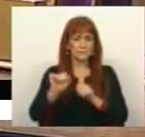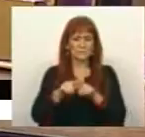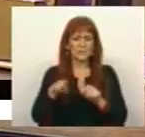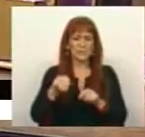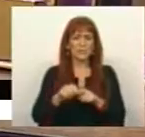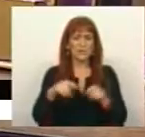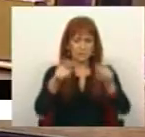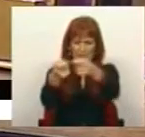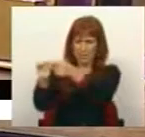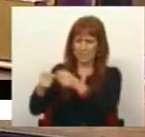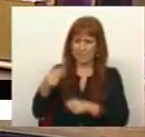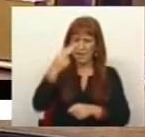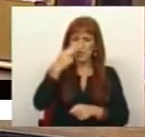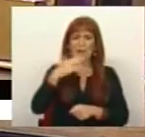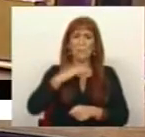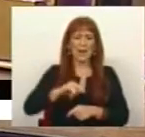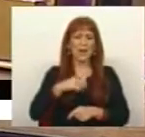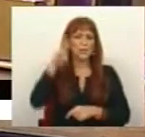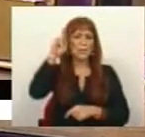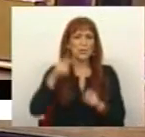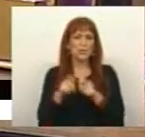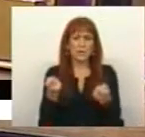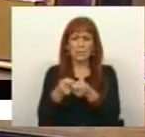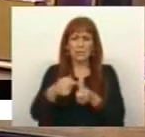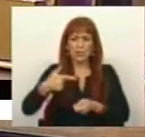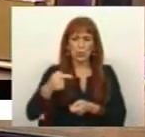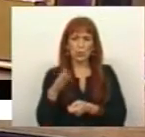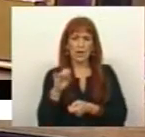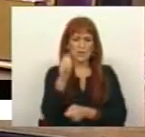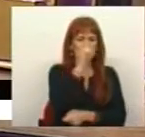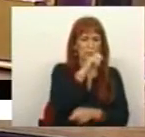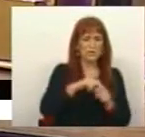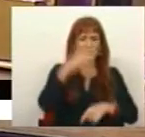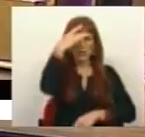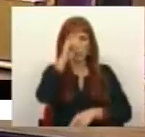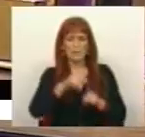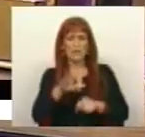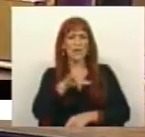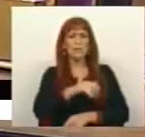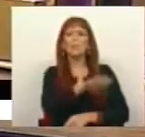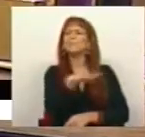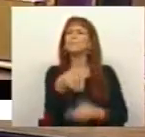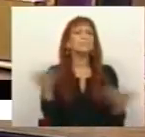distritos limítrofes, Castelo Branco e Porto Alegre, e ribeirinhos do Tejo, Santarém, Setúbal e Lisboa? Obrigada.